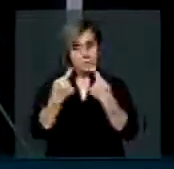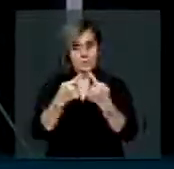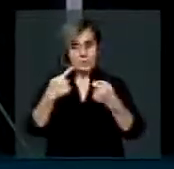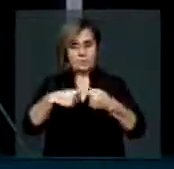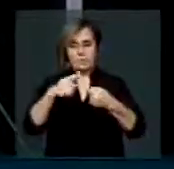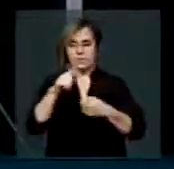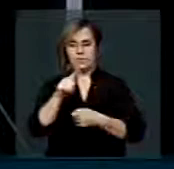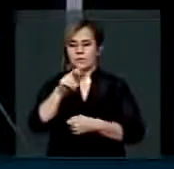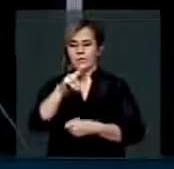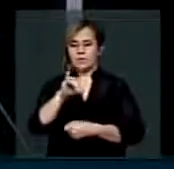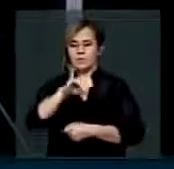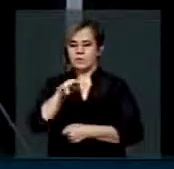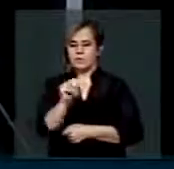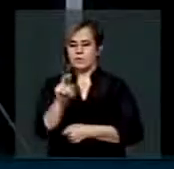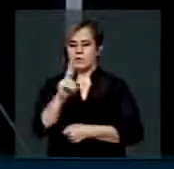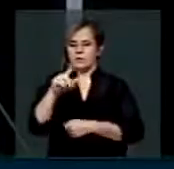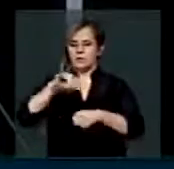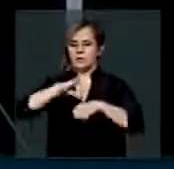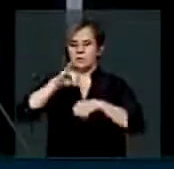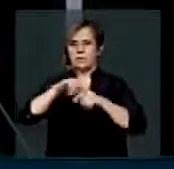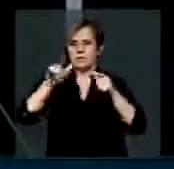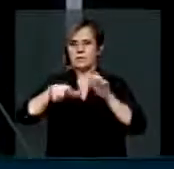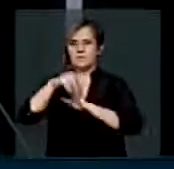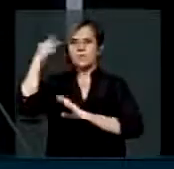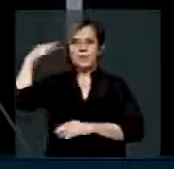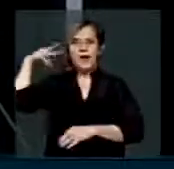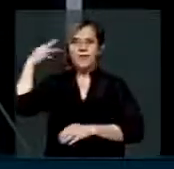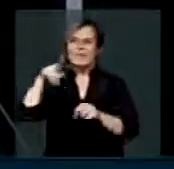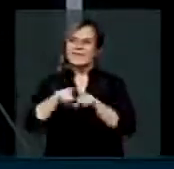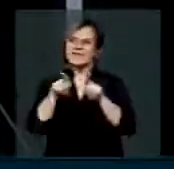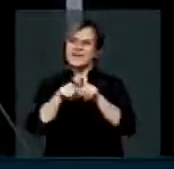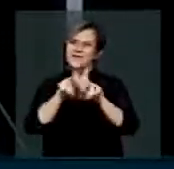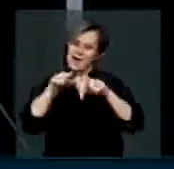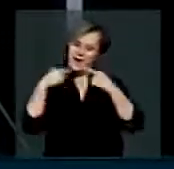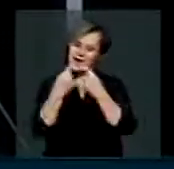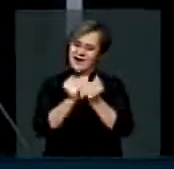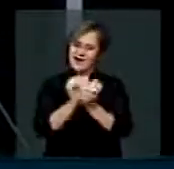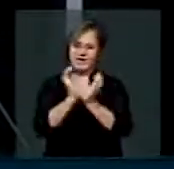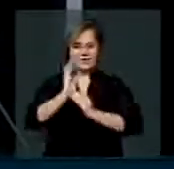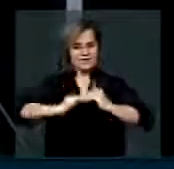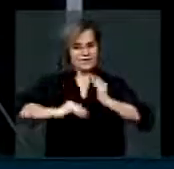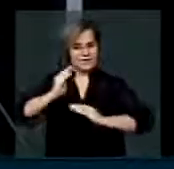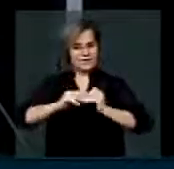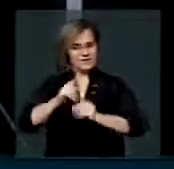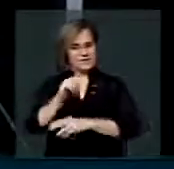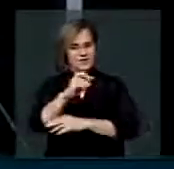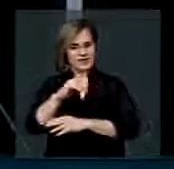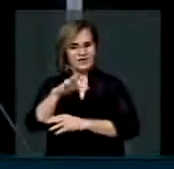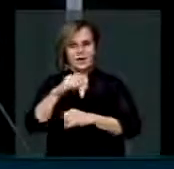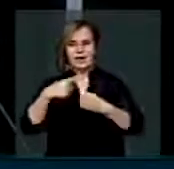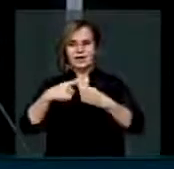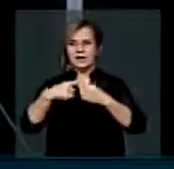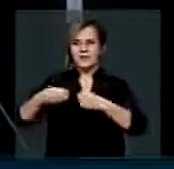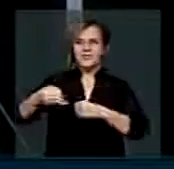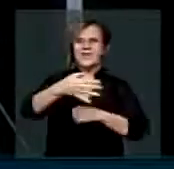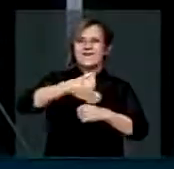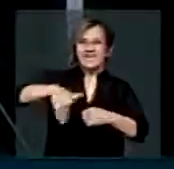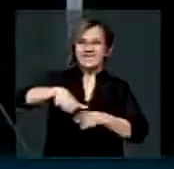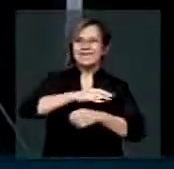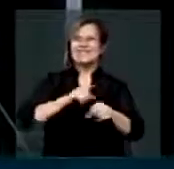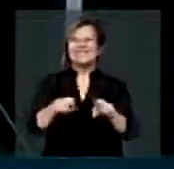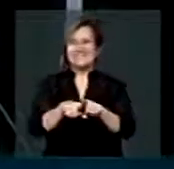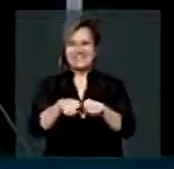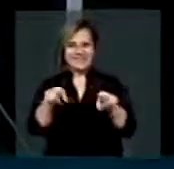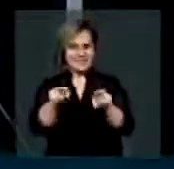Grajaú, já na região central do Maranhão. Reunimos garimpeiros de Grajaú, de Formosa, de